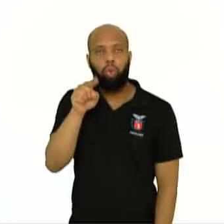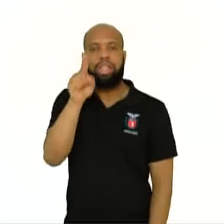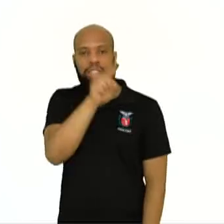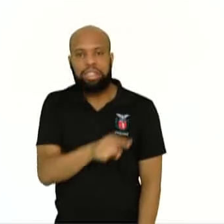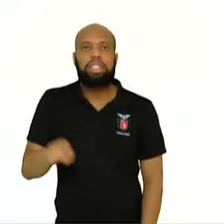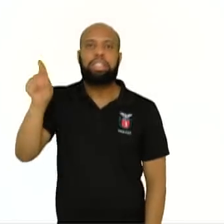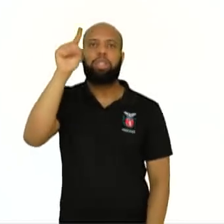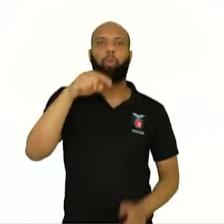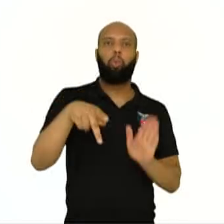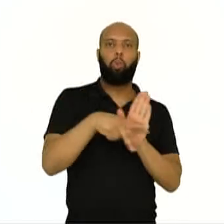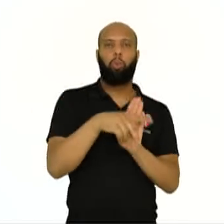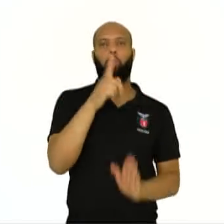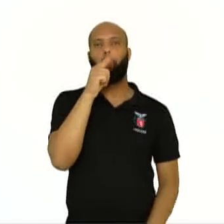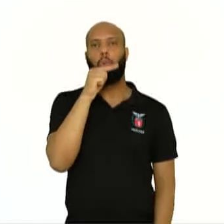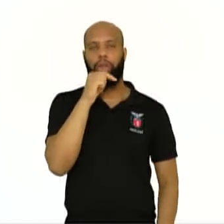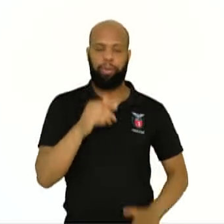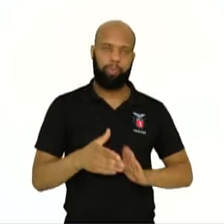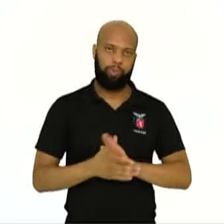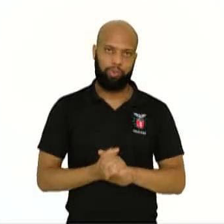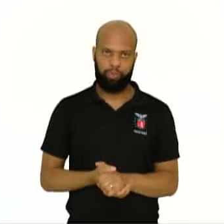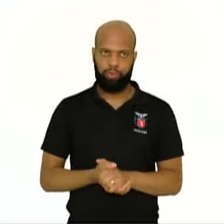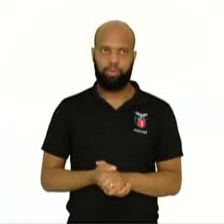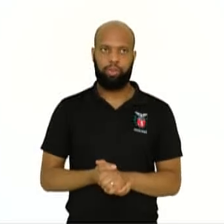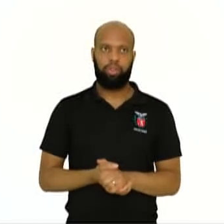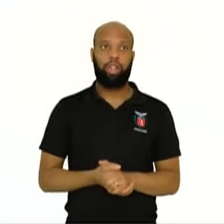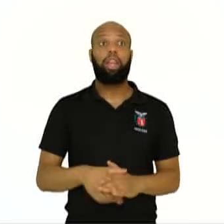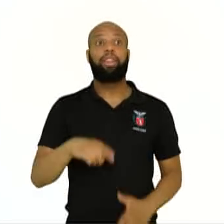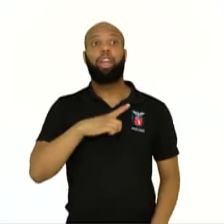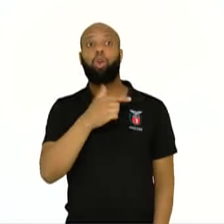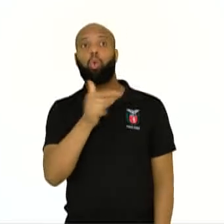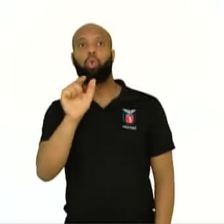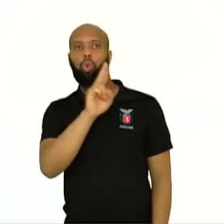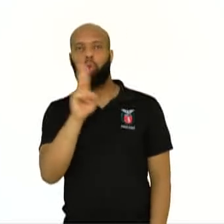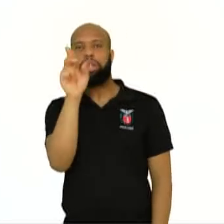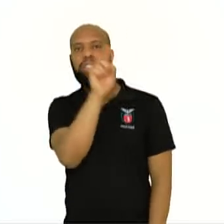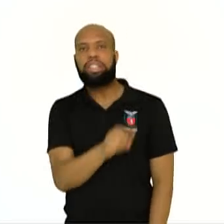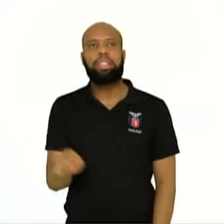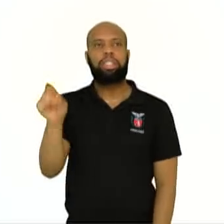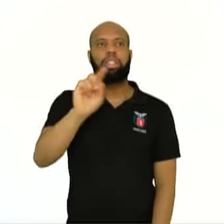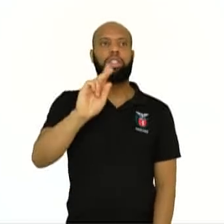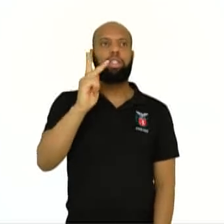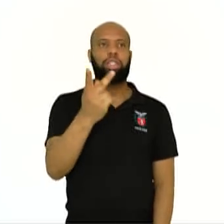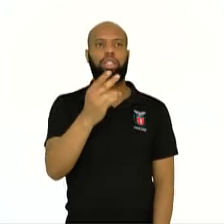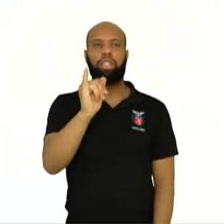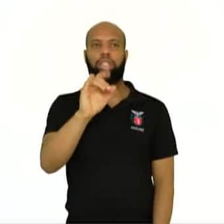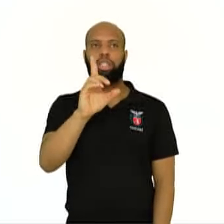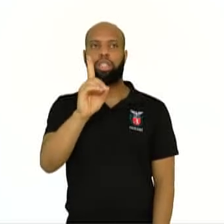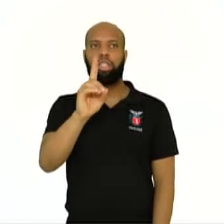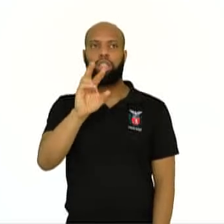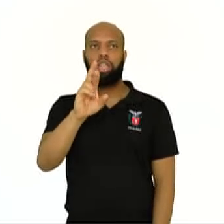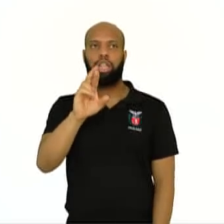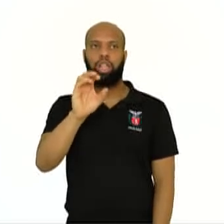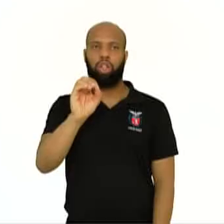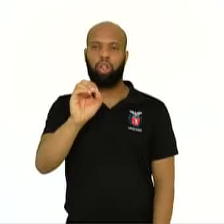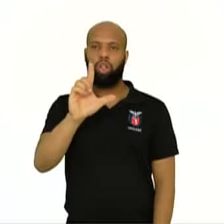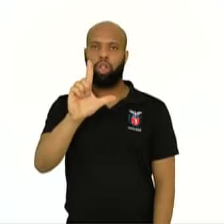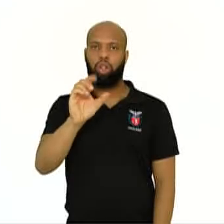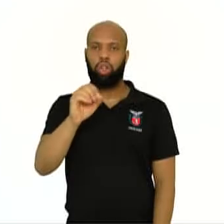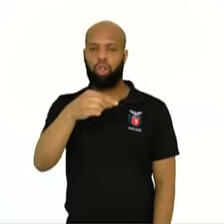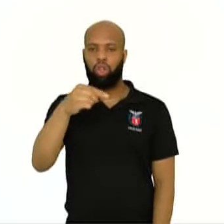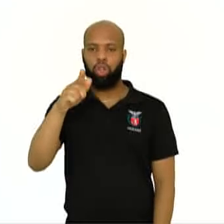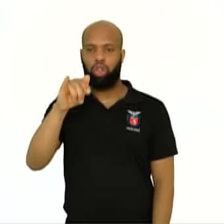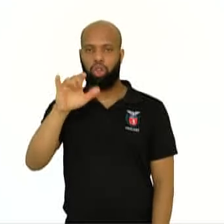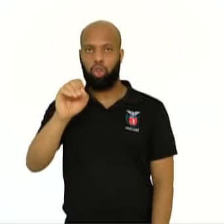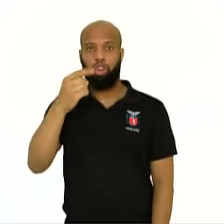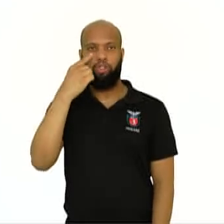fica pesada e acontece o quê? A chuva, ou seja, o vapor de água se